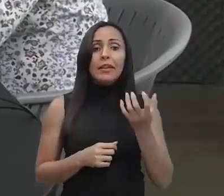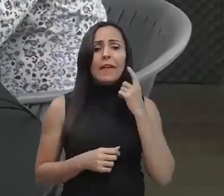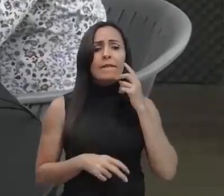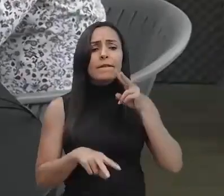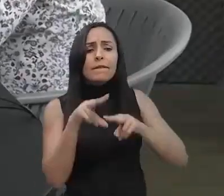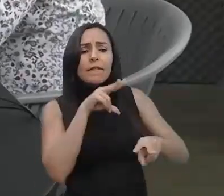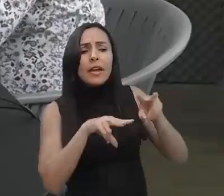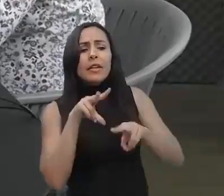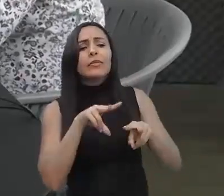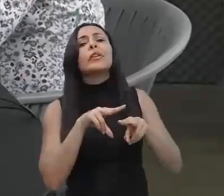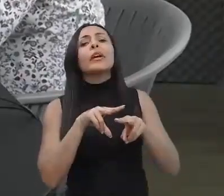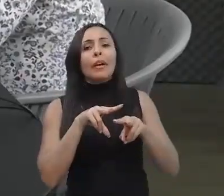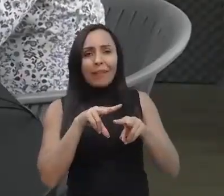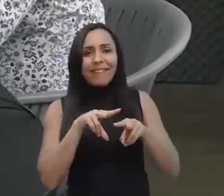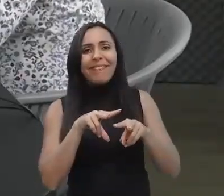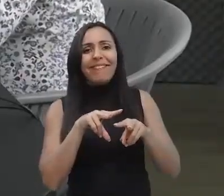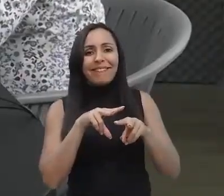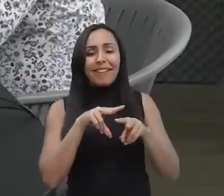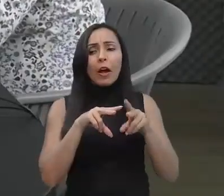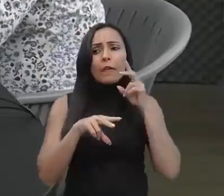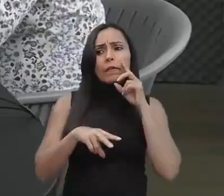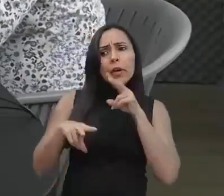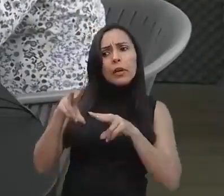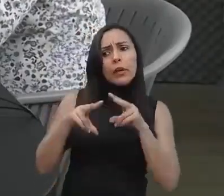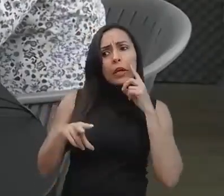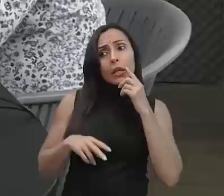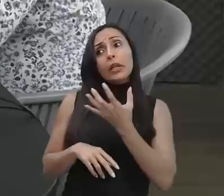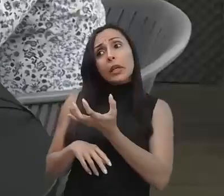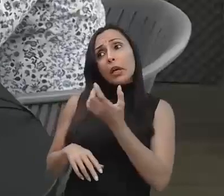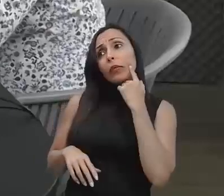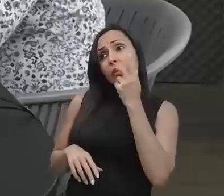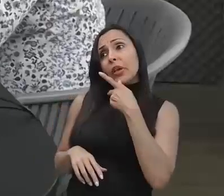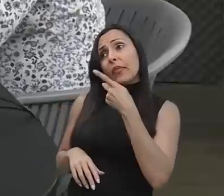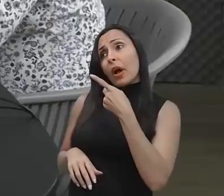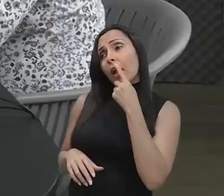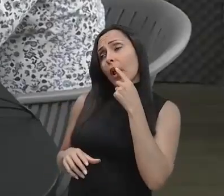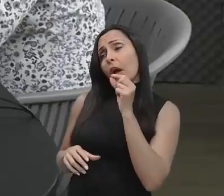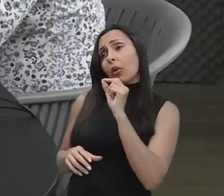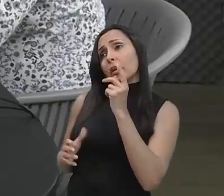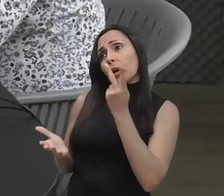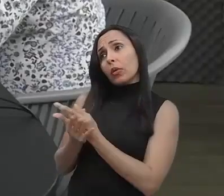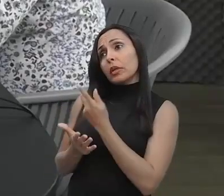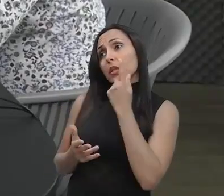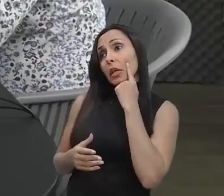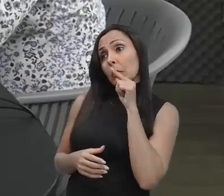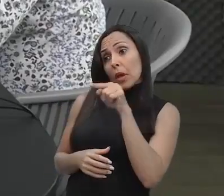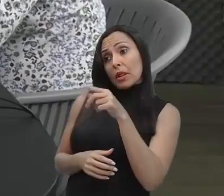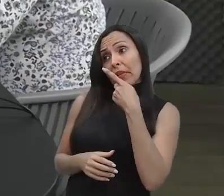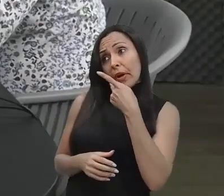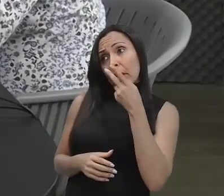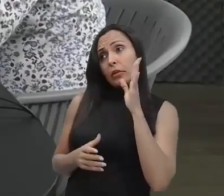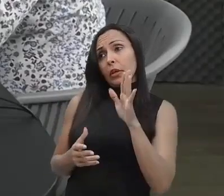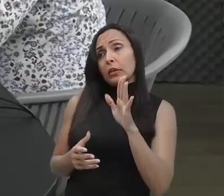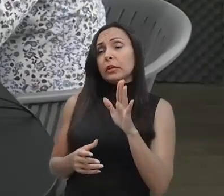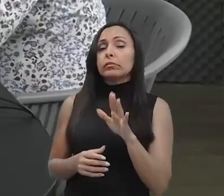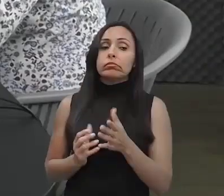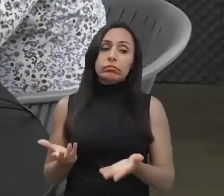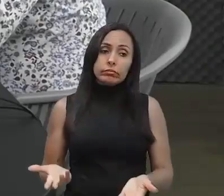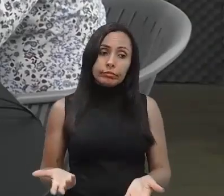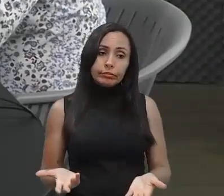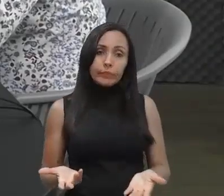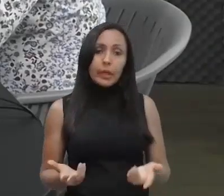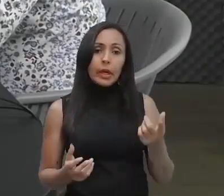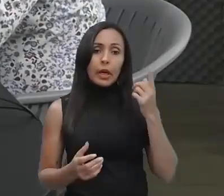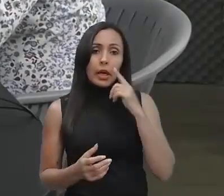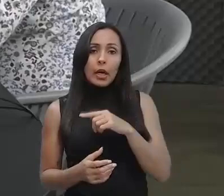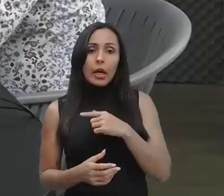News isso é que olha a gente quer que vocês digam o que é que tá acontecendo aqui porque estudante tá dizendo isso vocês dizem o quê sabe a gente apura